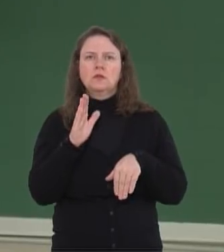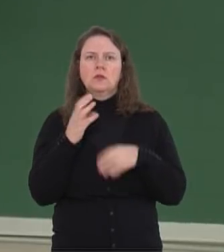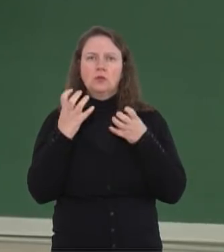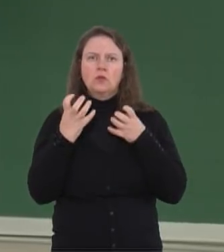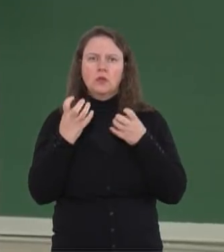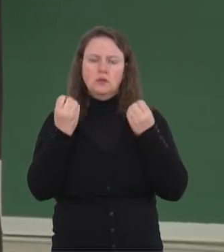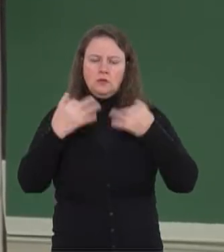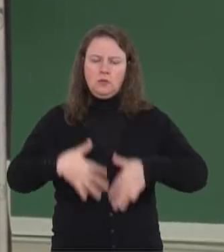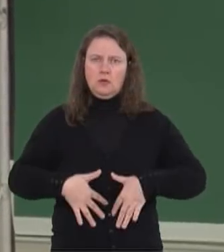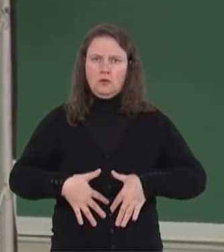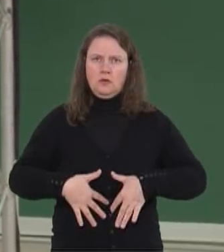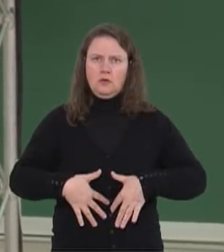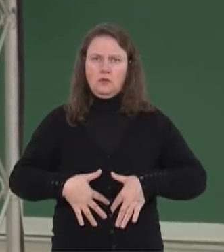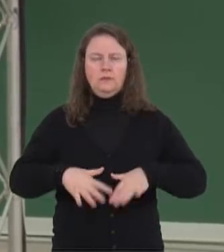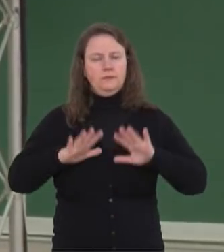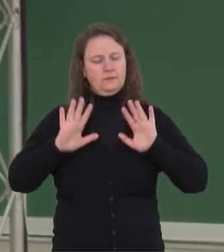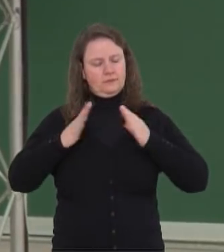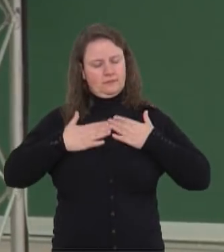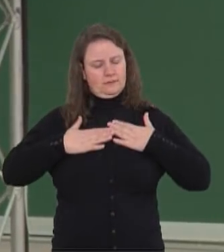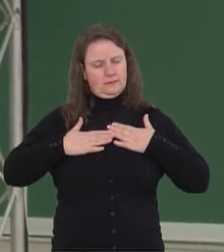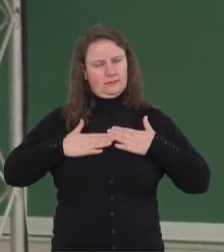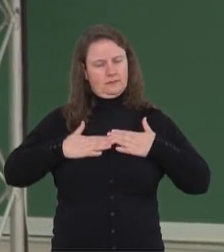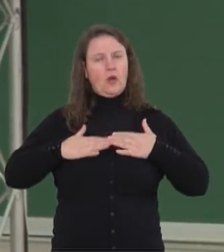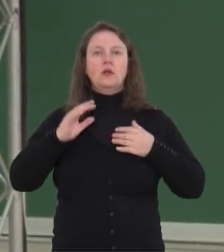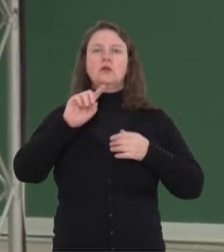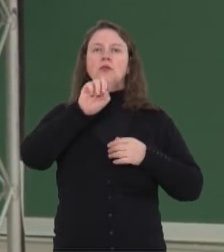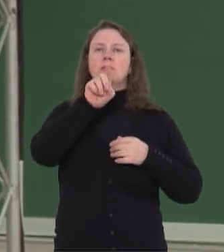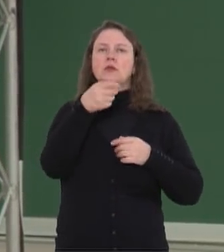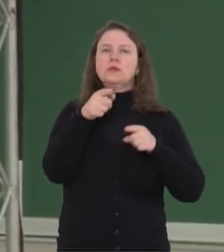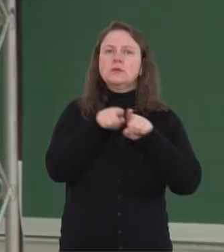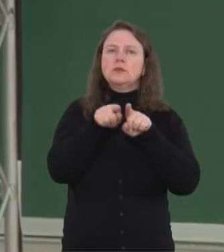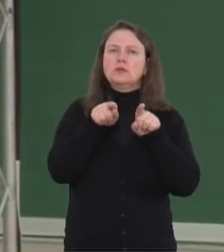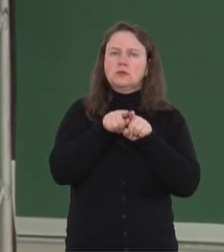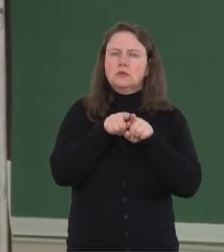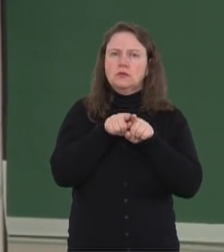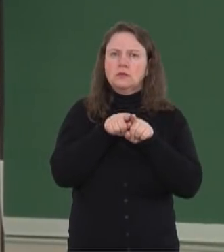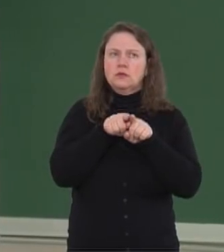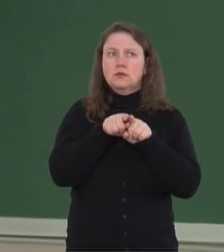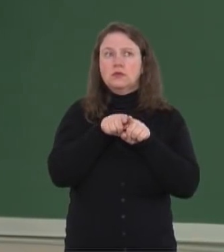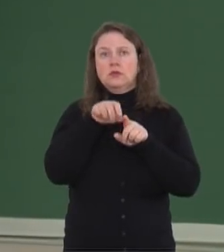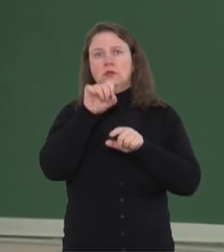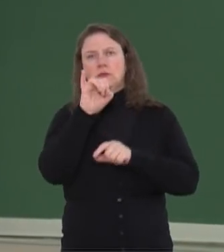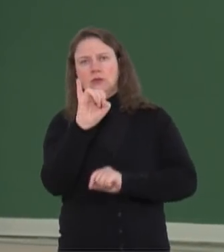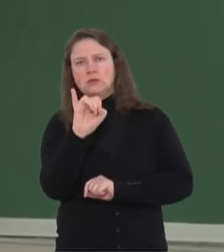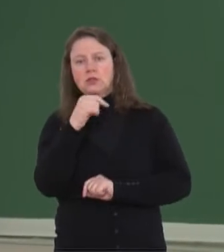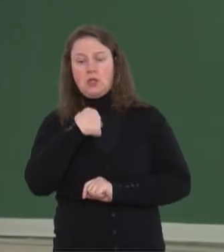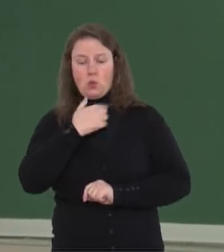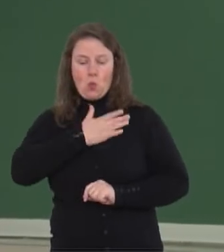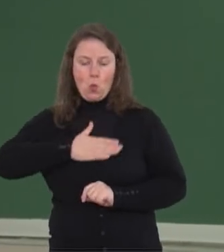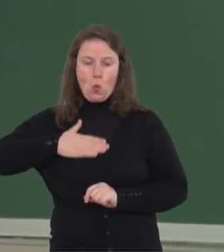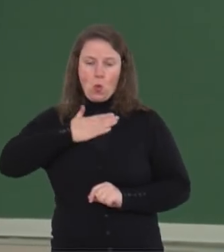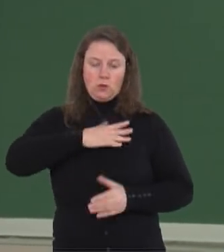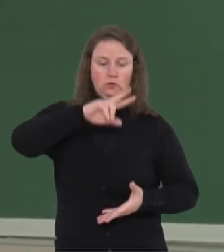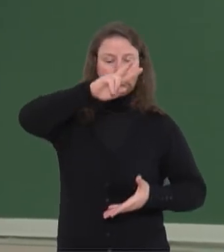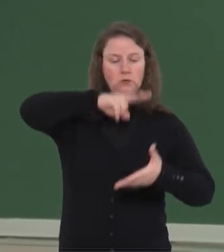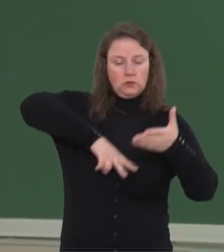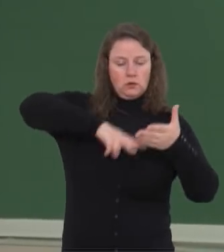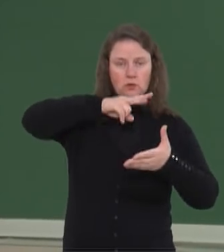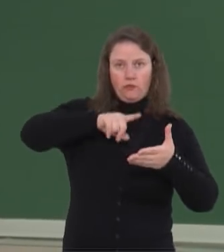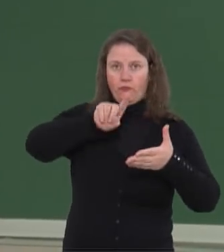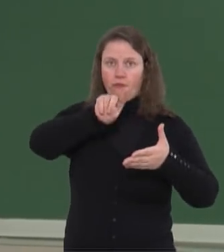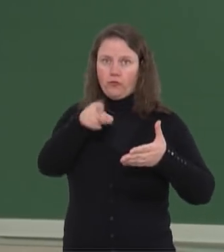lembram que nós temos a nossa vírgula? A vírgula vai entrar aqui também. Se eu gosto de reading,